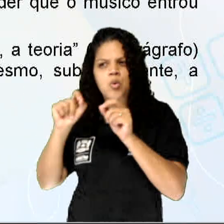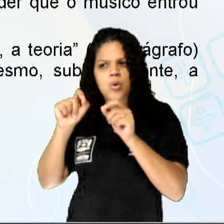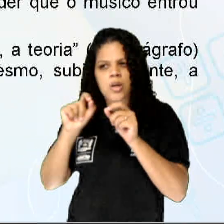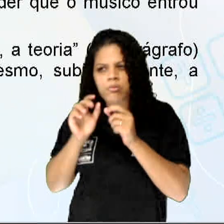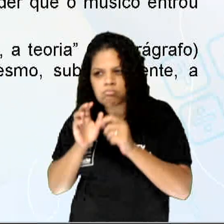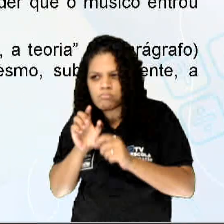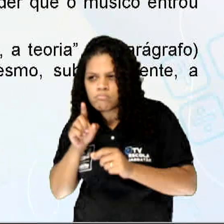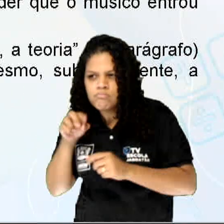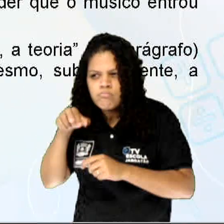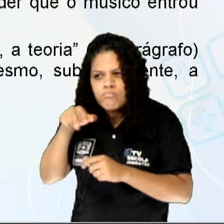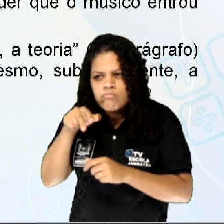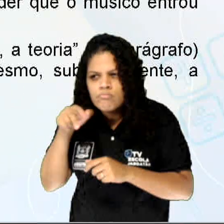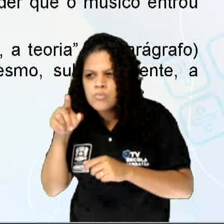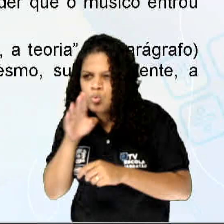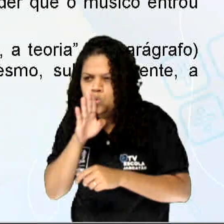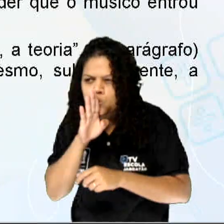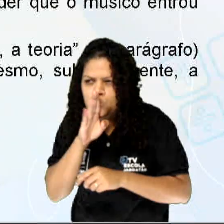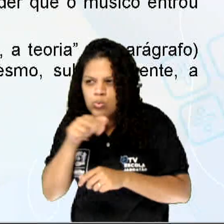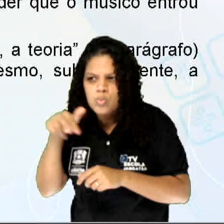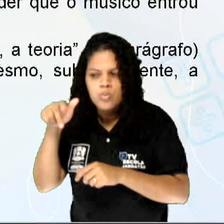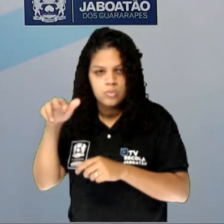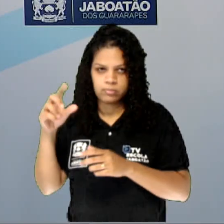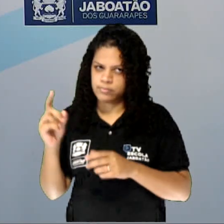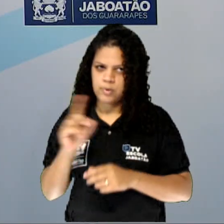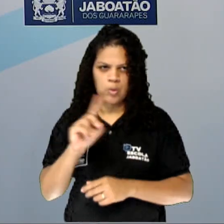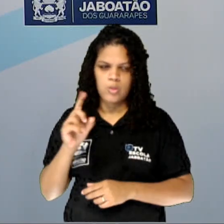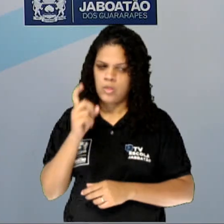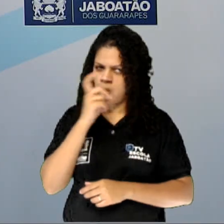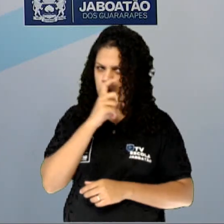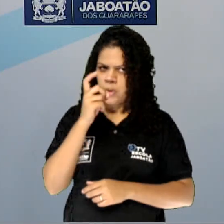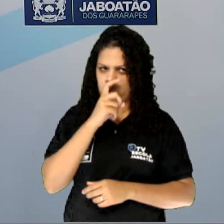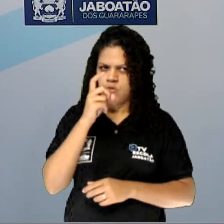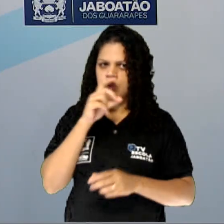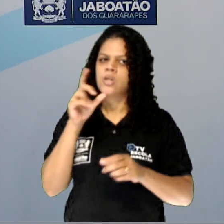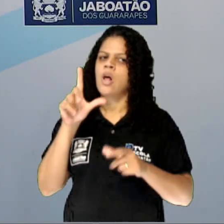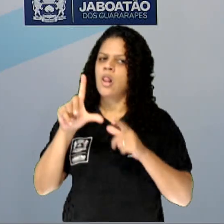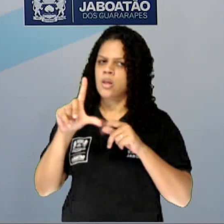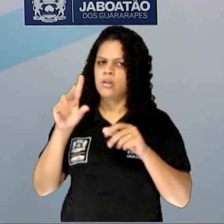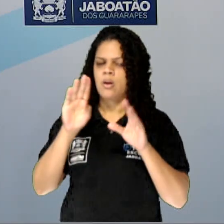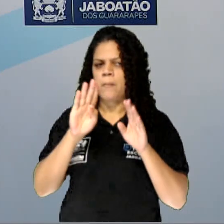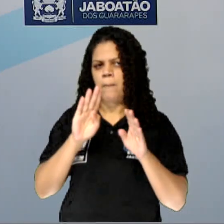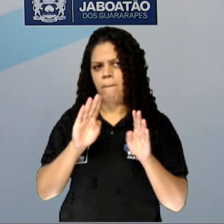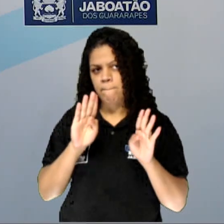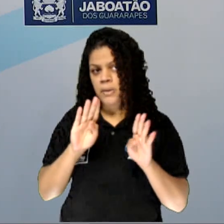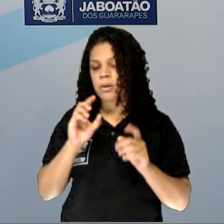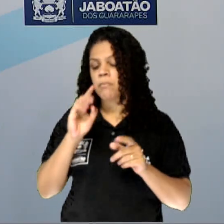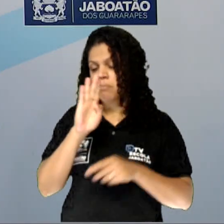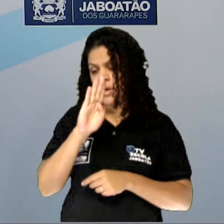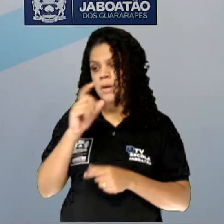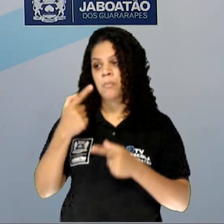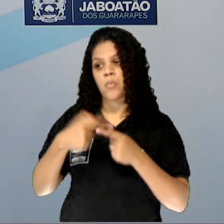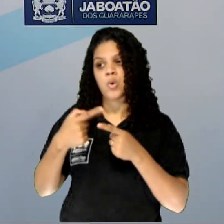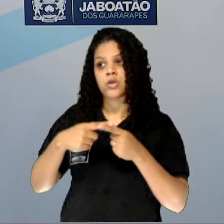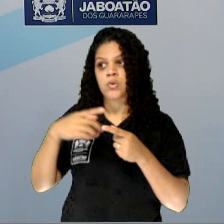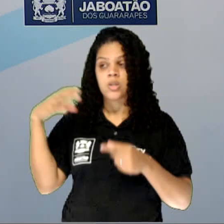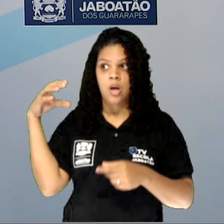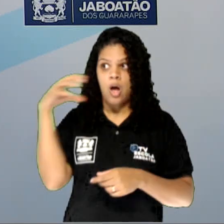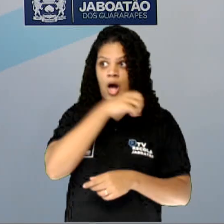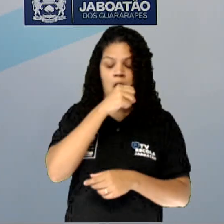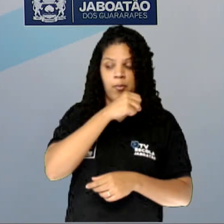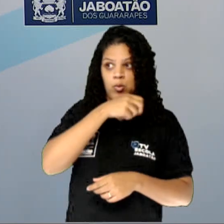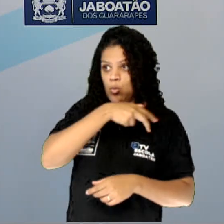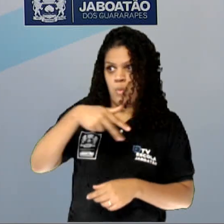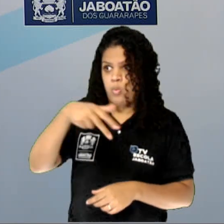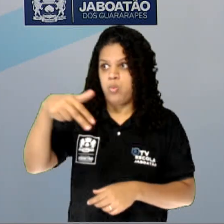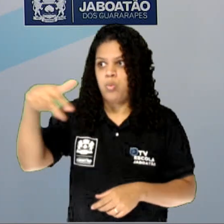Então esse item B também não confere a nossa resposta. Porque se ele fosse entrar repentinamente, com velocidade, ele não teria